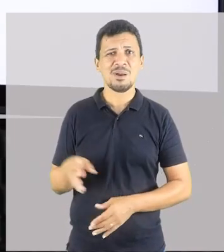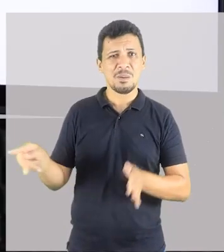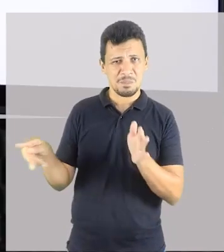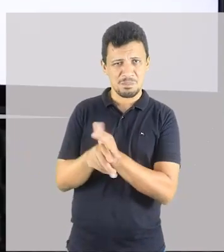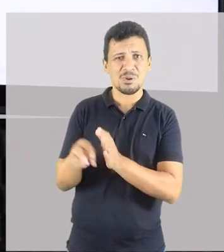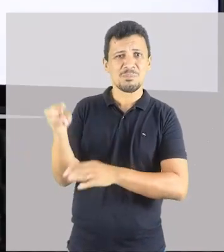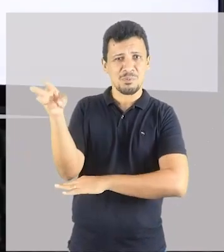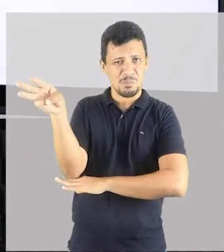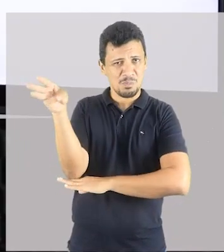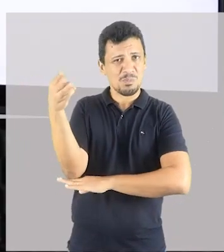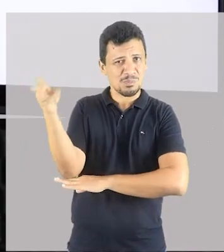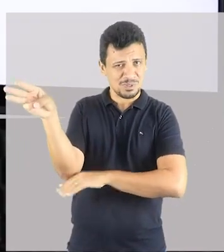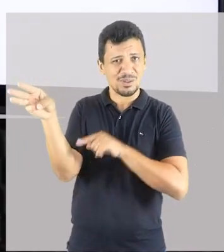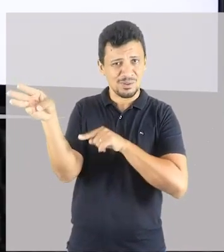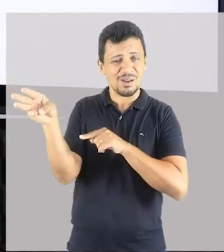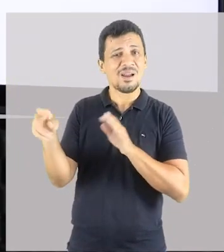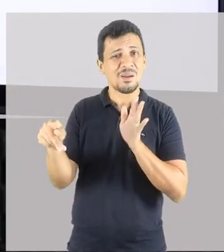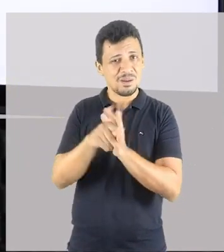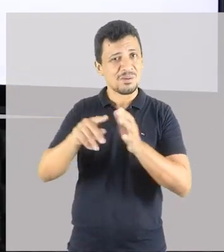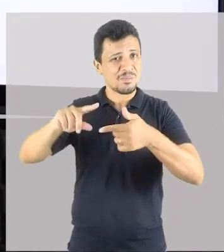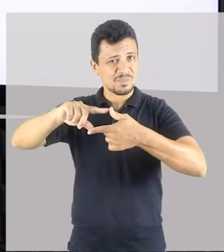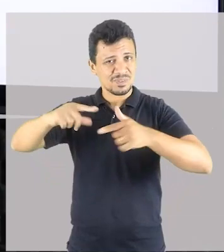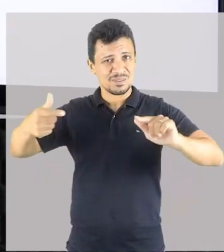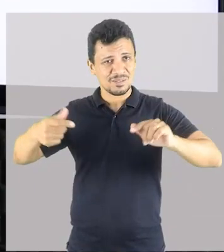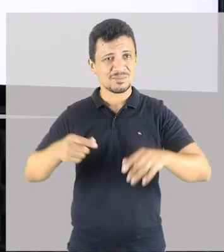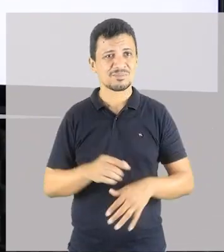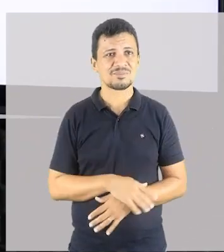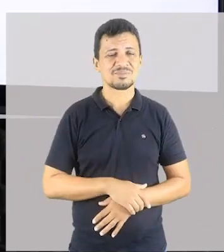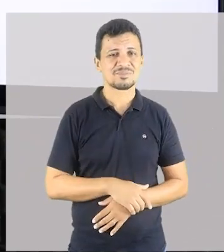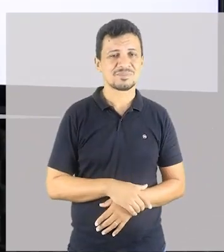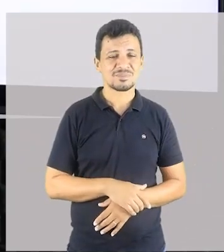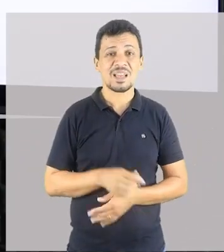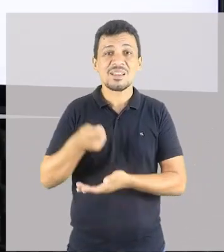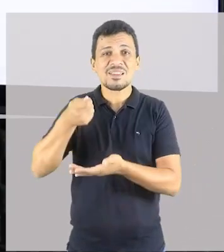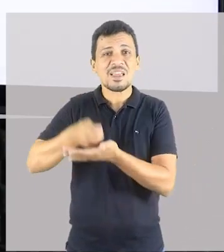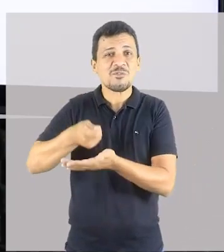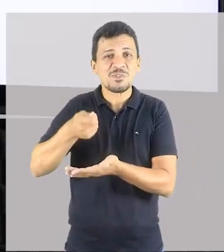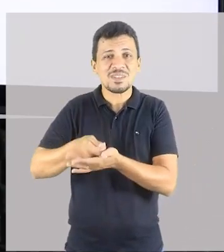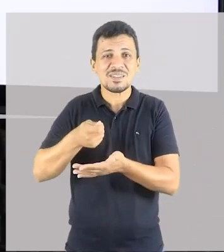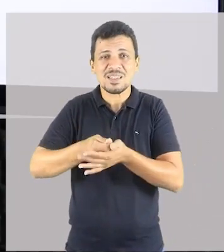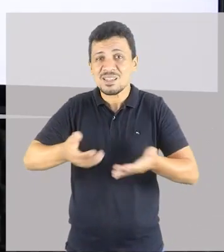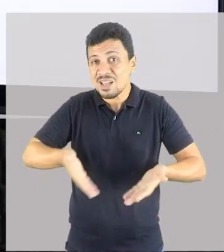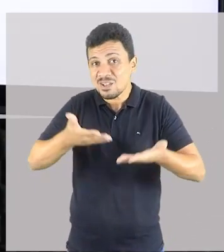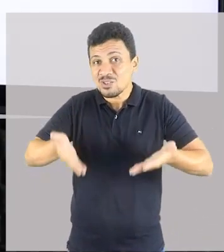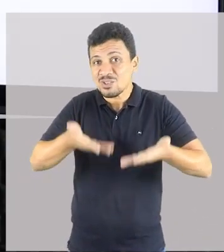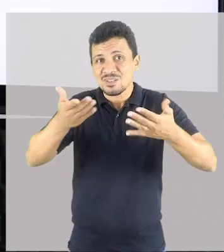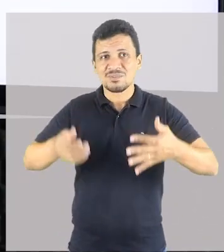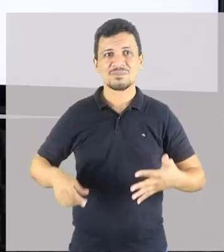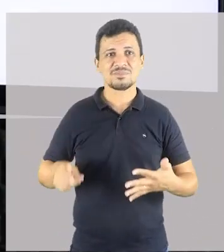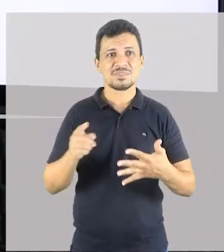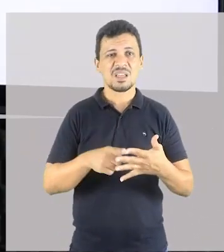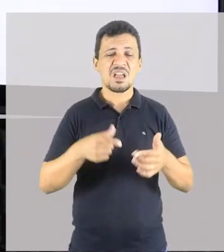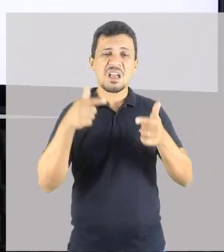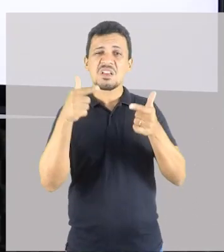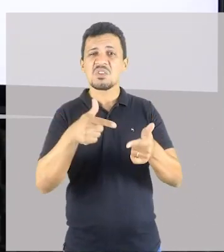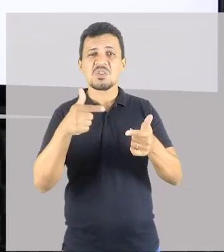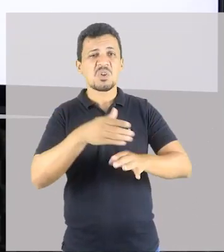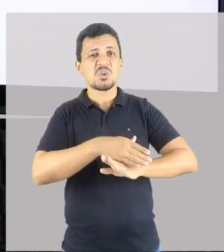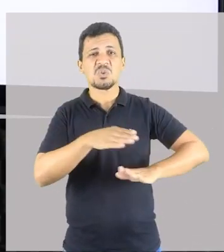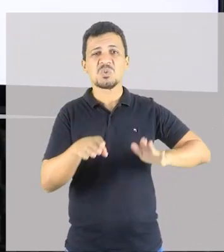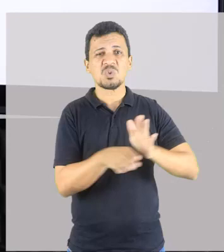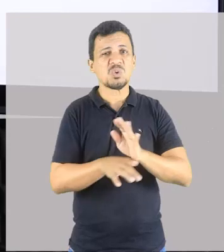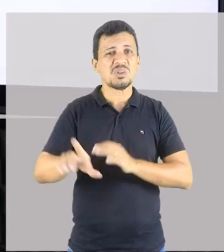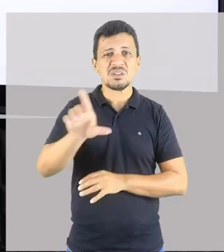modernista. Então, ele está defendendo, ele não está criticando. Ele está estimulando. Critica todo e qualquer lirismo